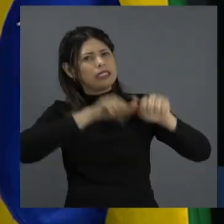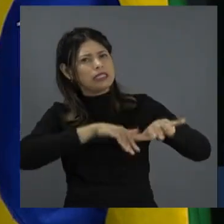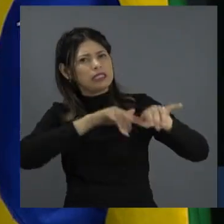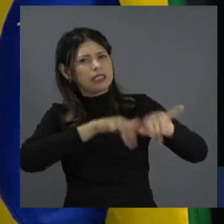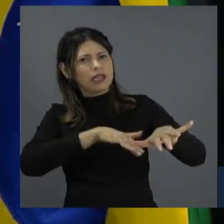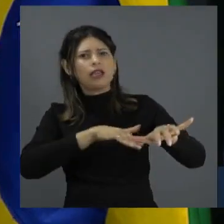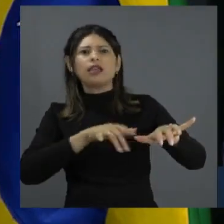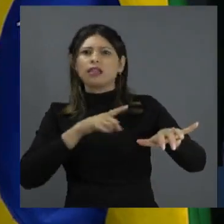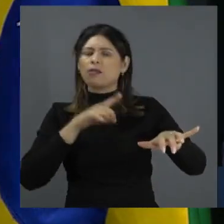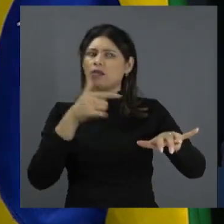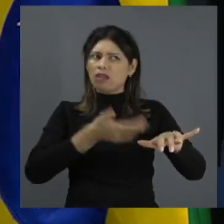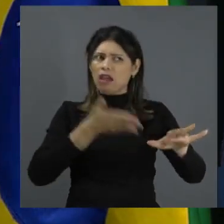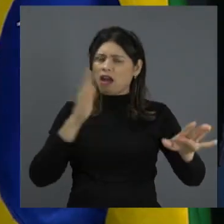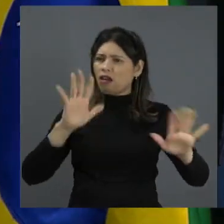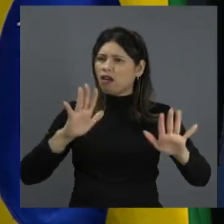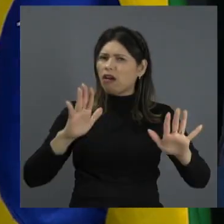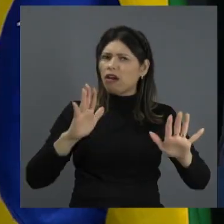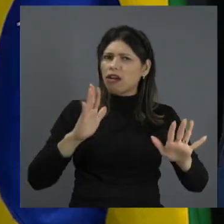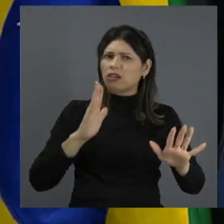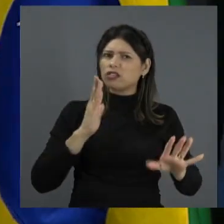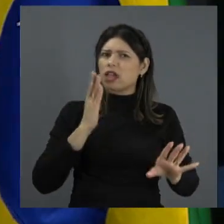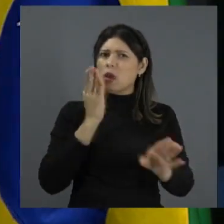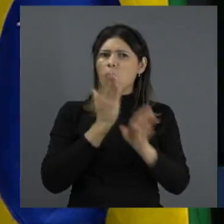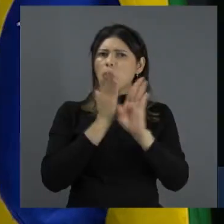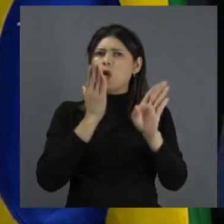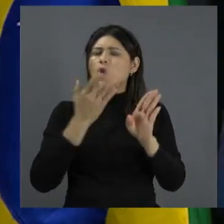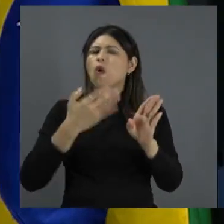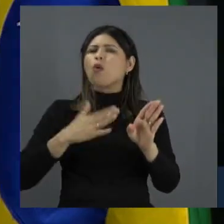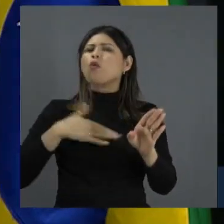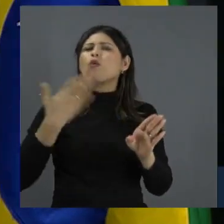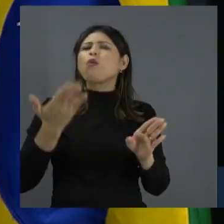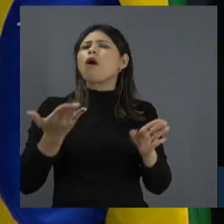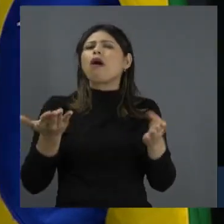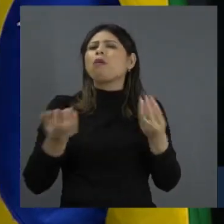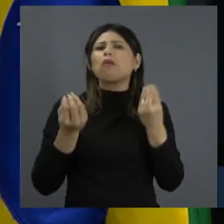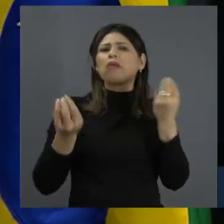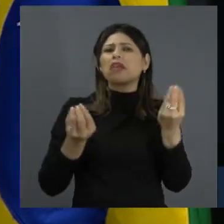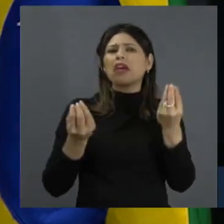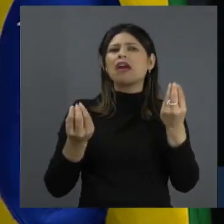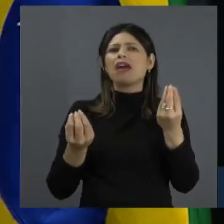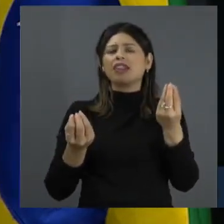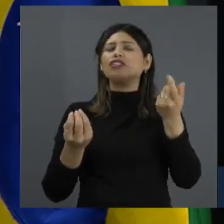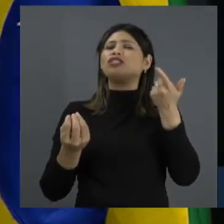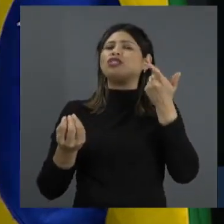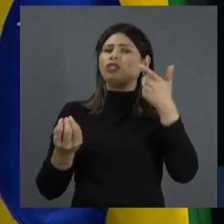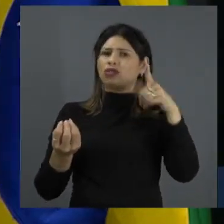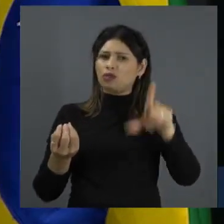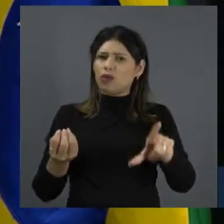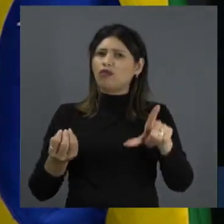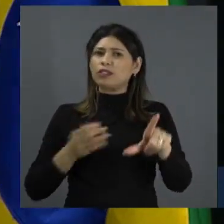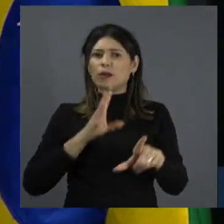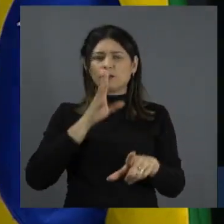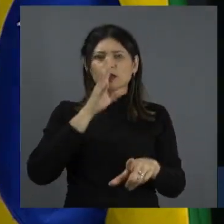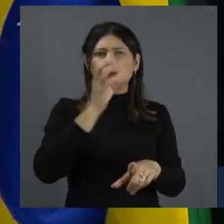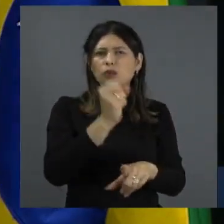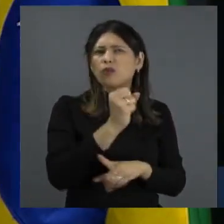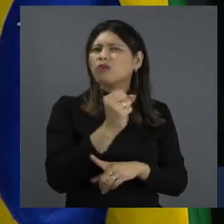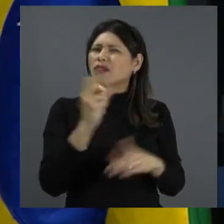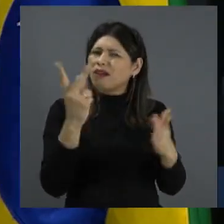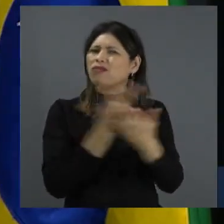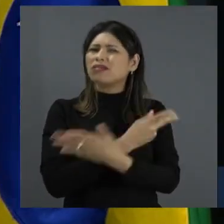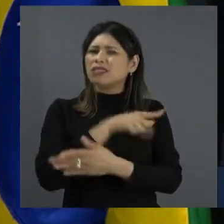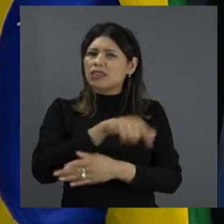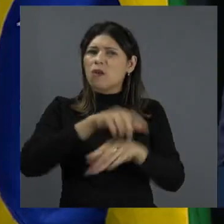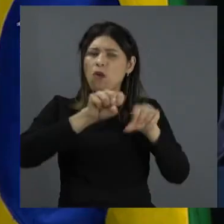descobre agora o objetivo de mais essa, a gente vê, de mais essa perversidade vingativa de um